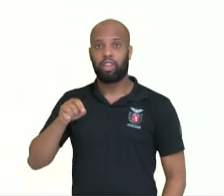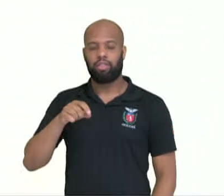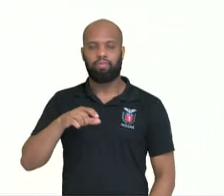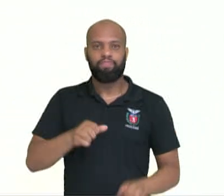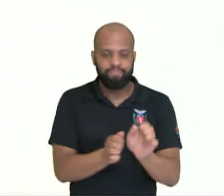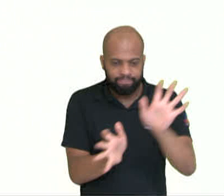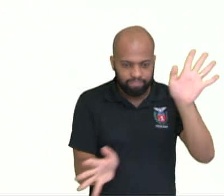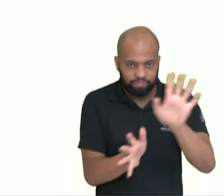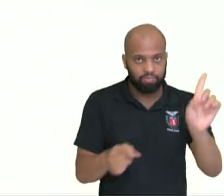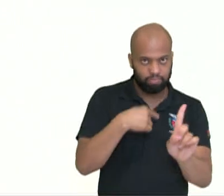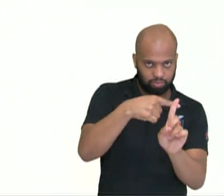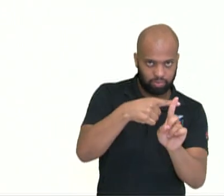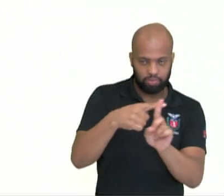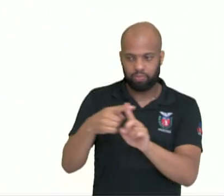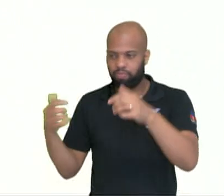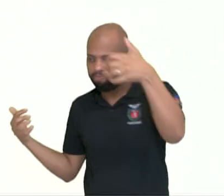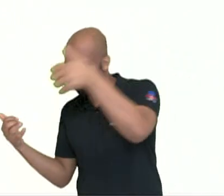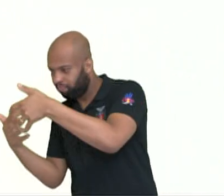fora dela.